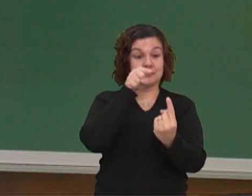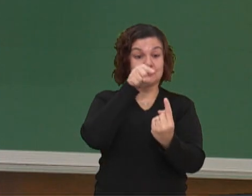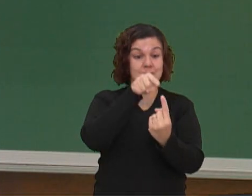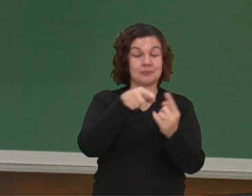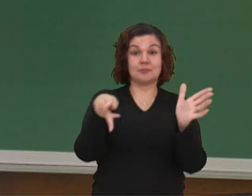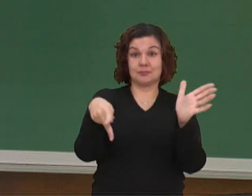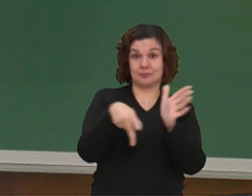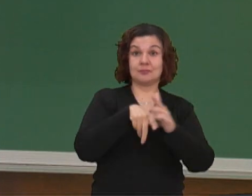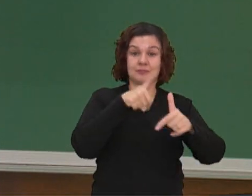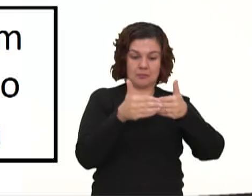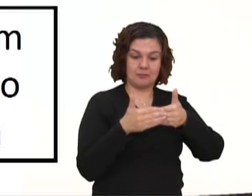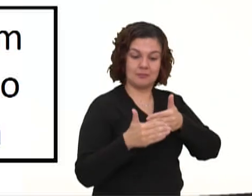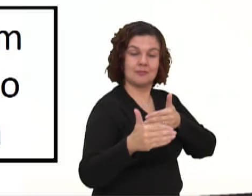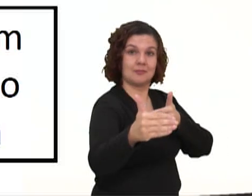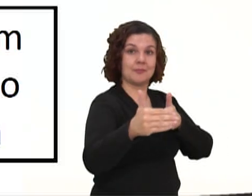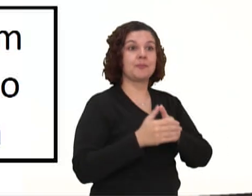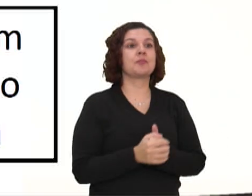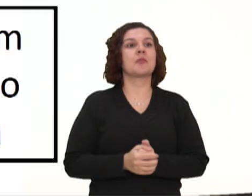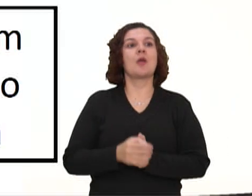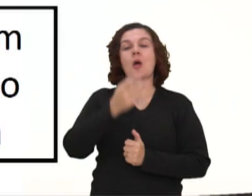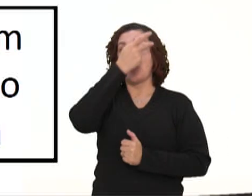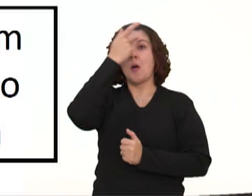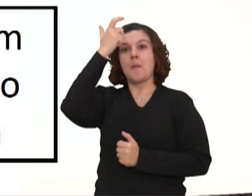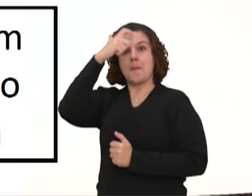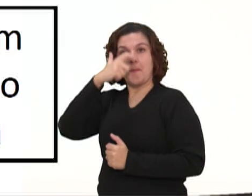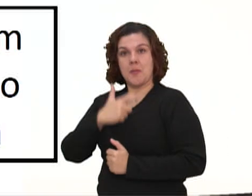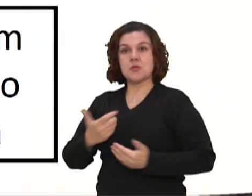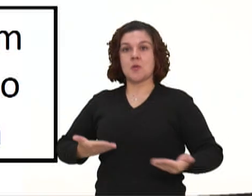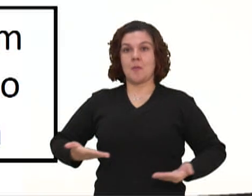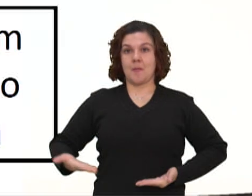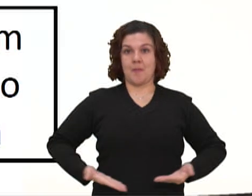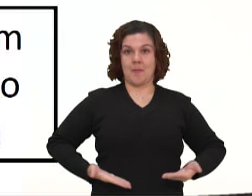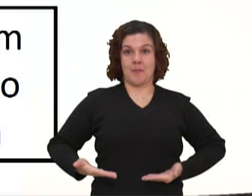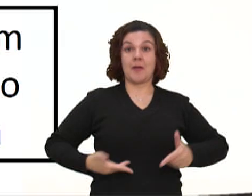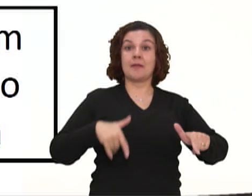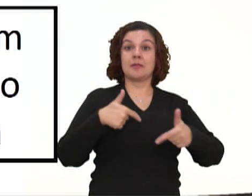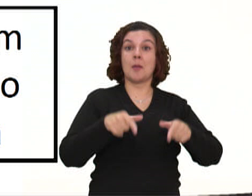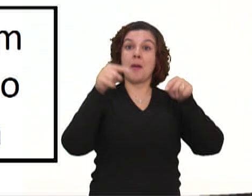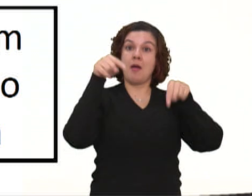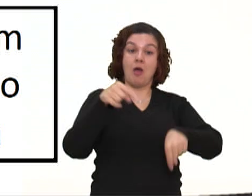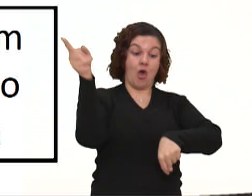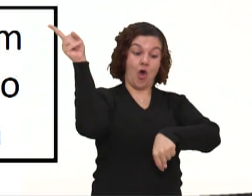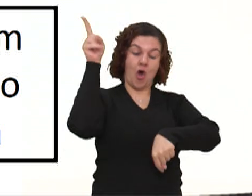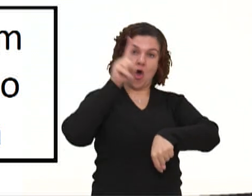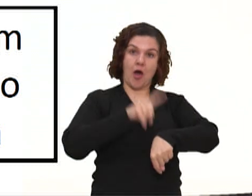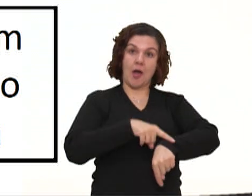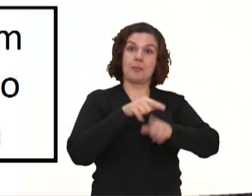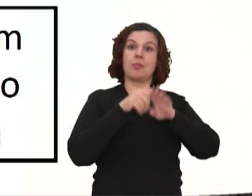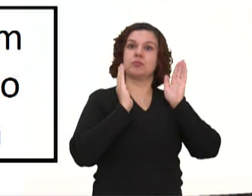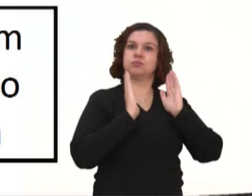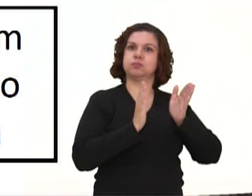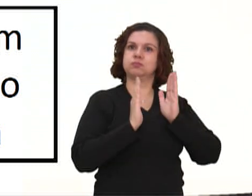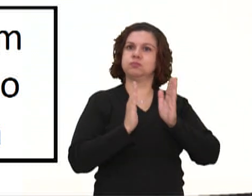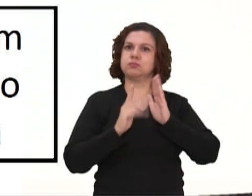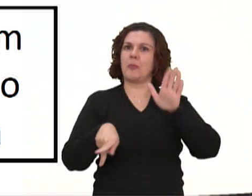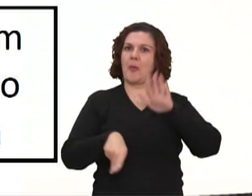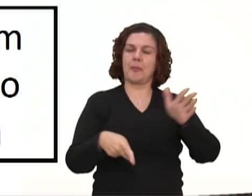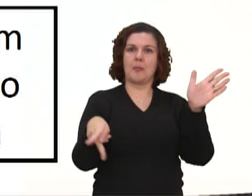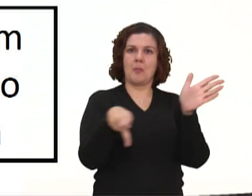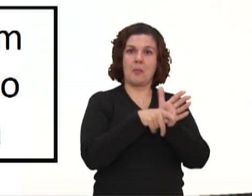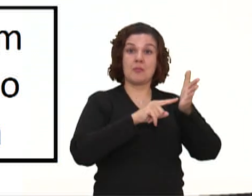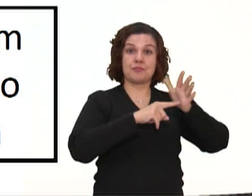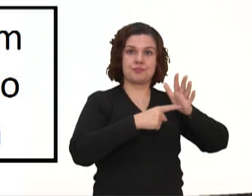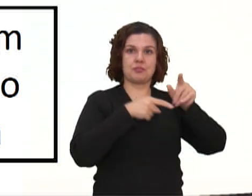atividades a partir daquele momento. Os trabalhadores são obrigados a seguir o ritmo da máquina. Lembram da imagem que a gente viu antes